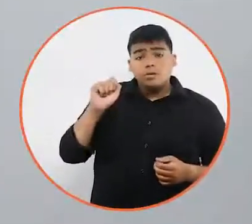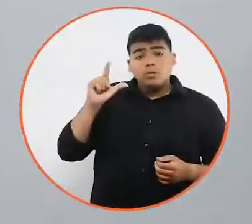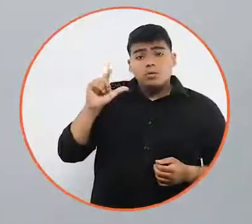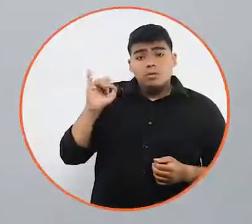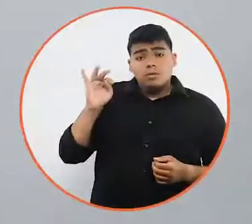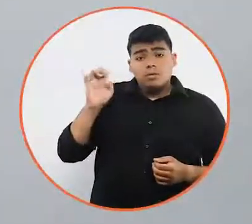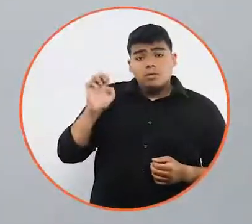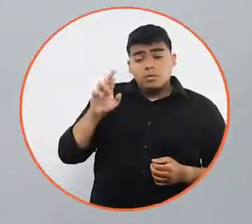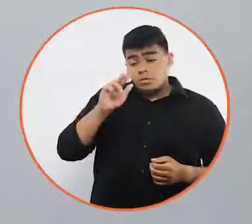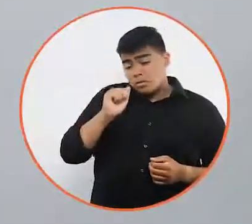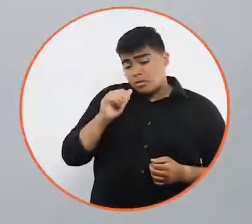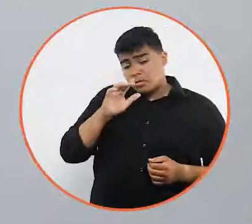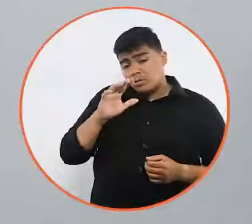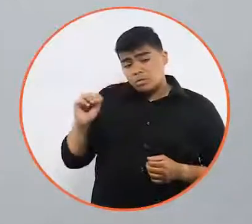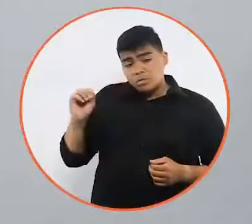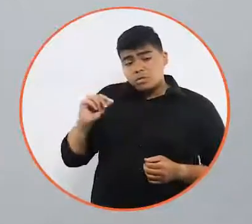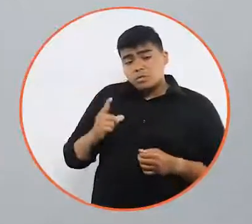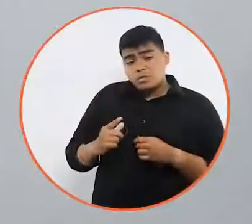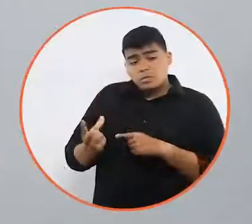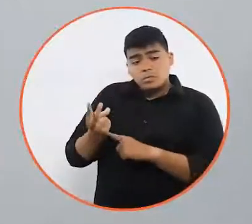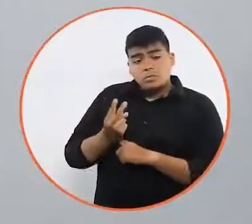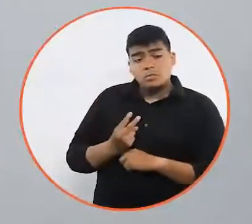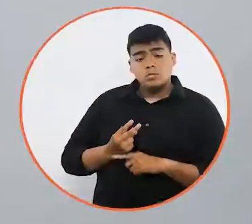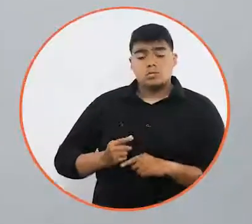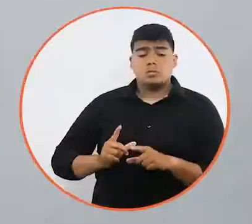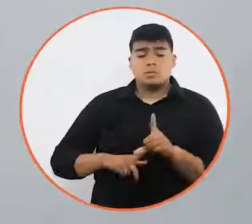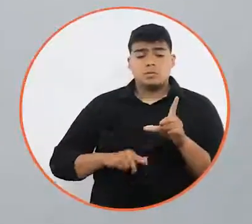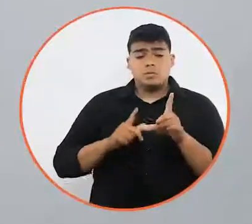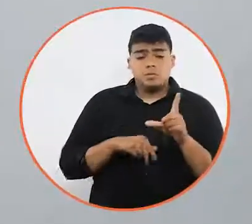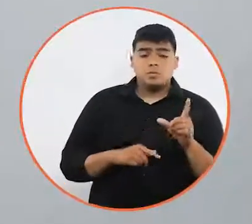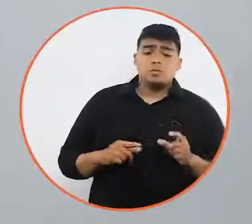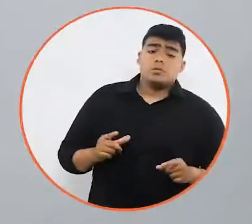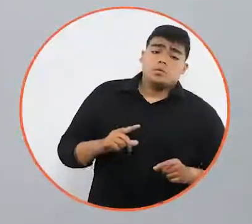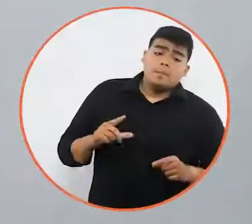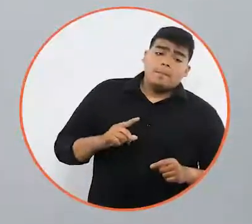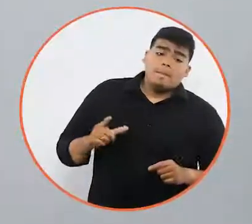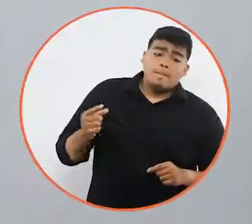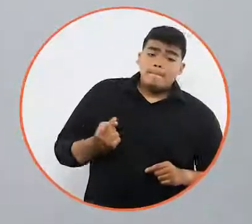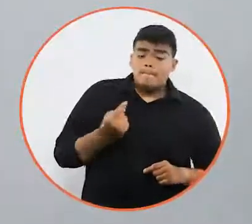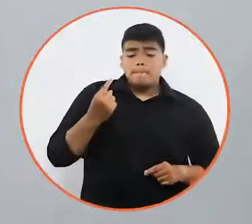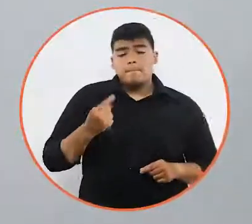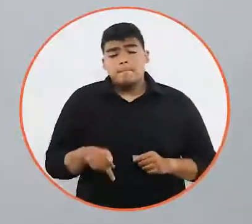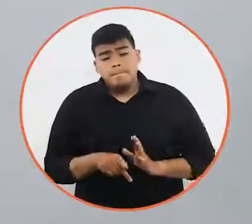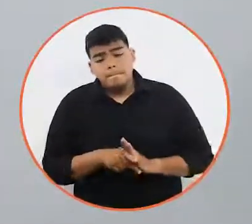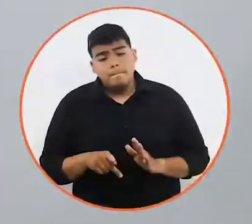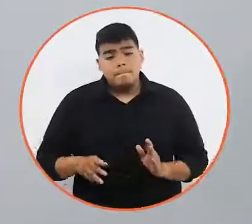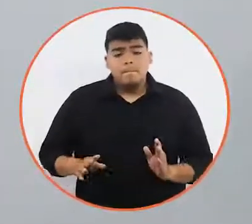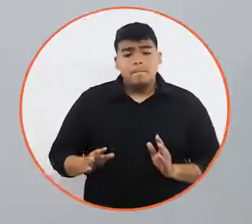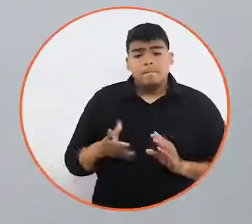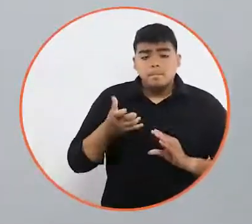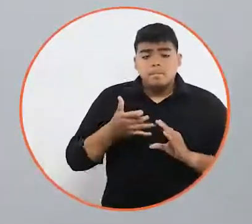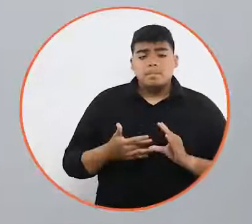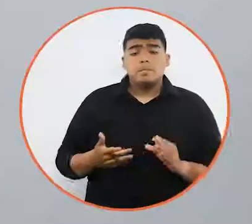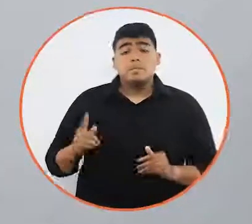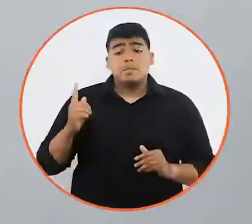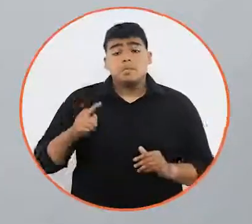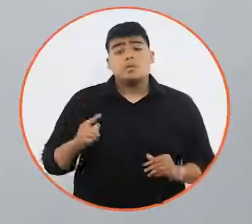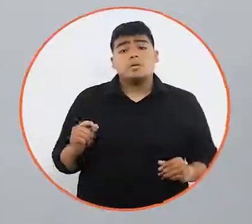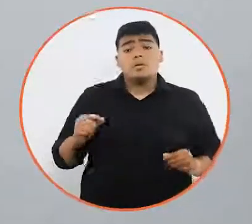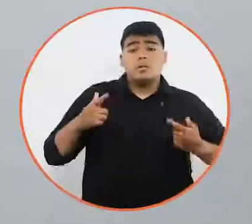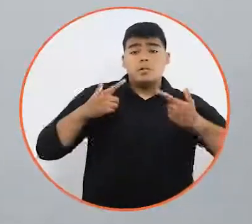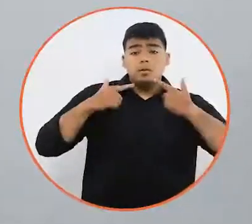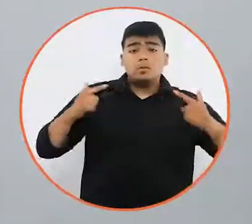queria lembrar vocês, queridos alunos, que um dos elementos fundamentais do texto literário é exatamente a presença da